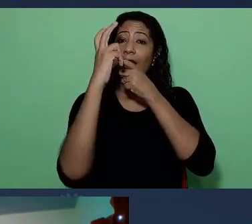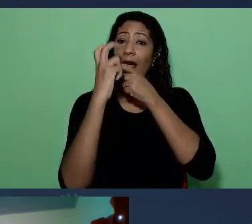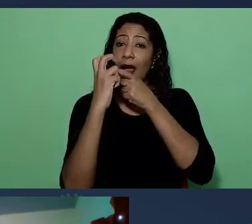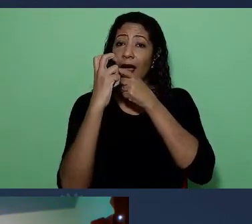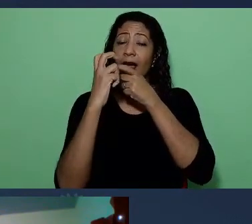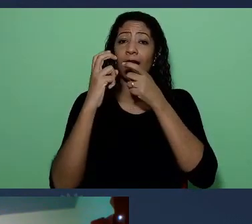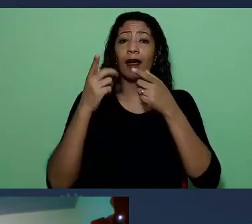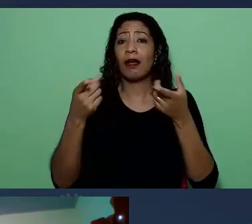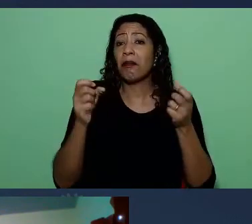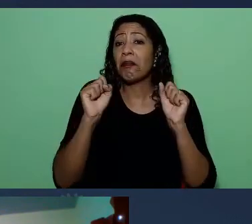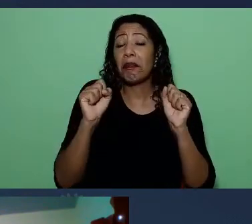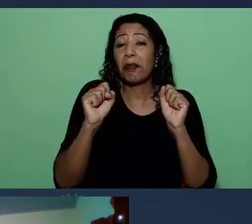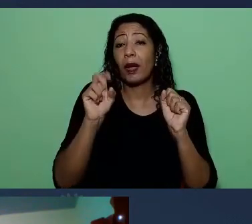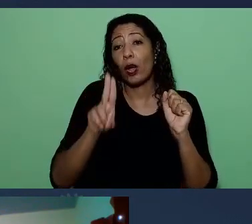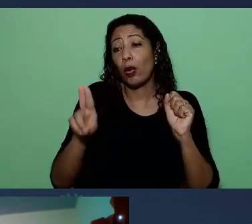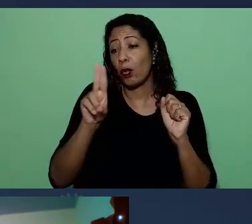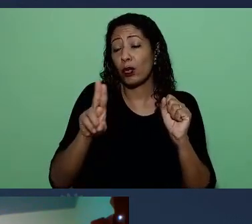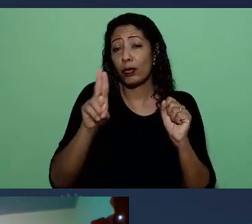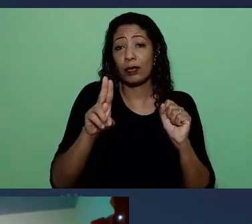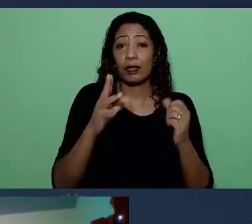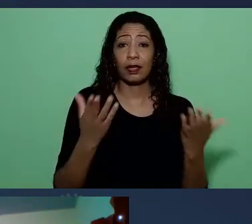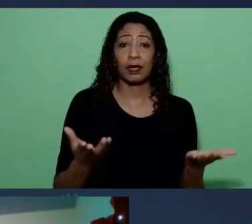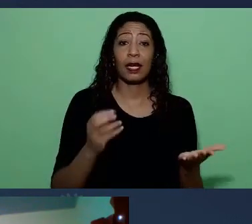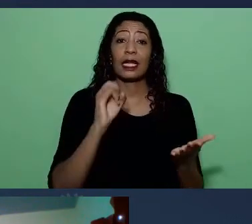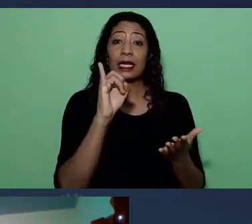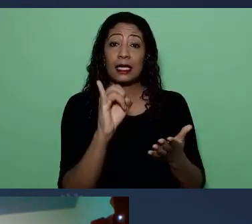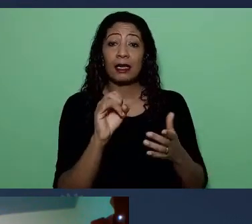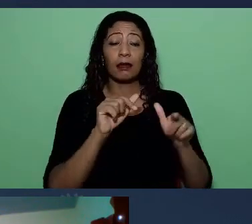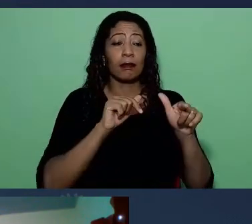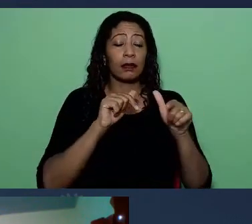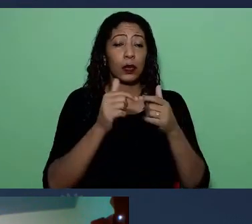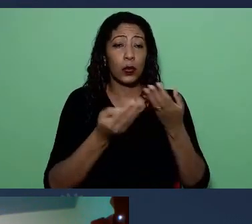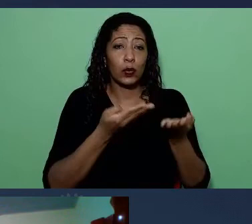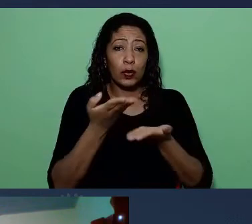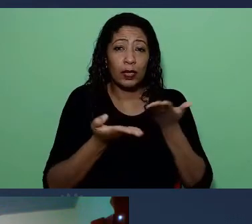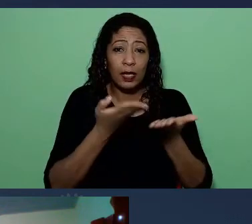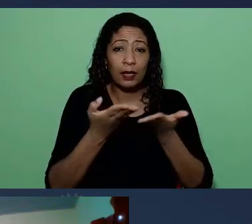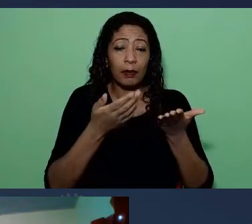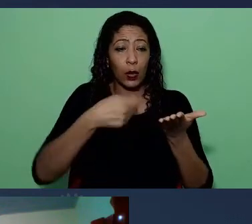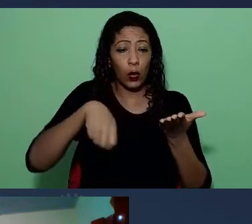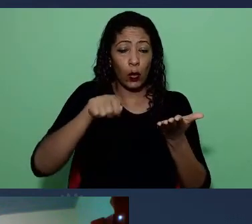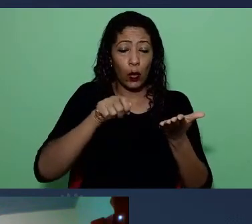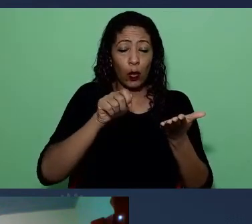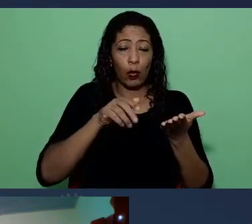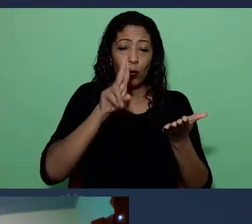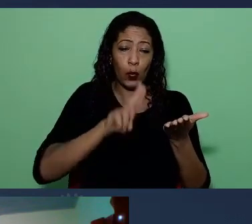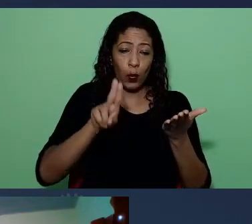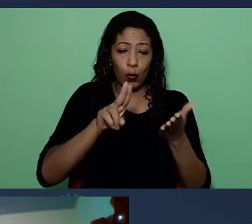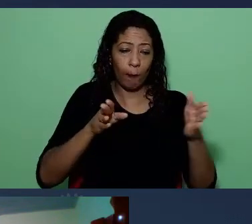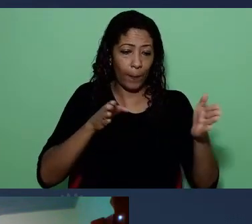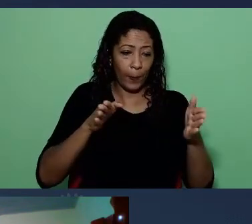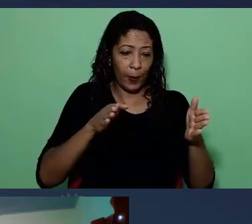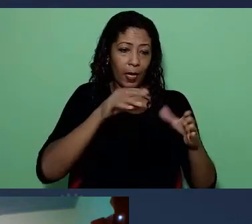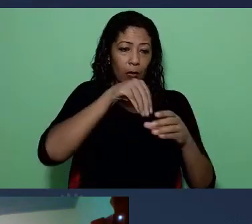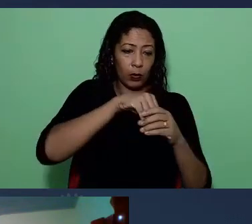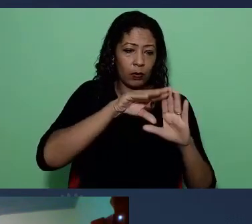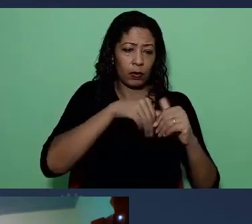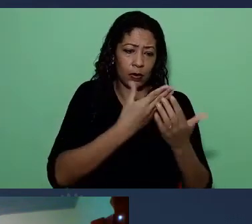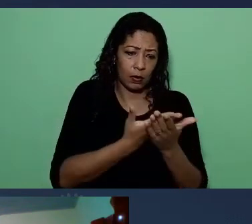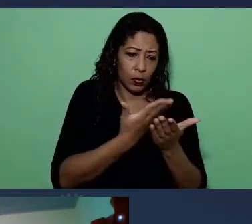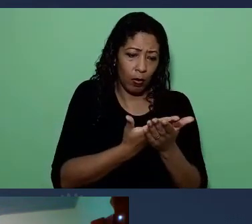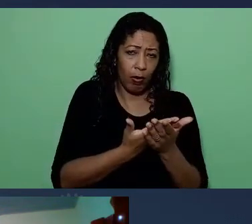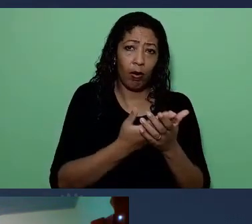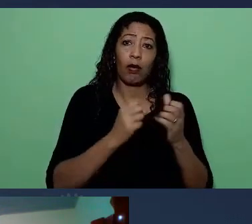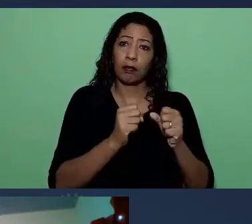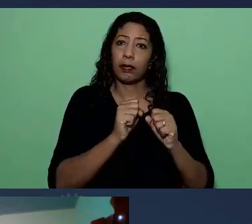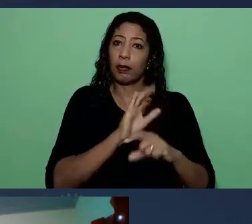usar. Se o tratamento incluir algum uso durante aquele período dela na escola, claro que a gente pode fazer